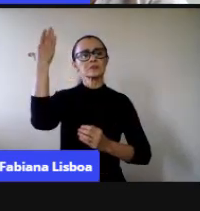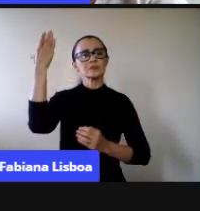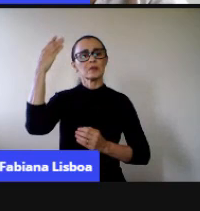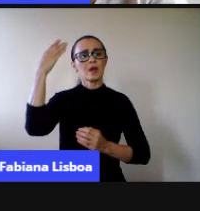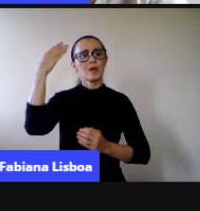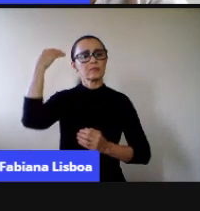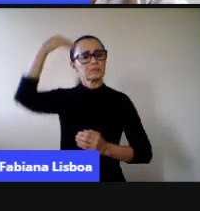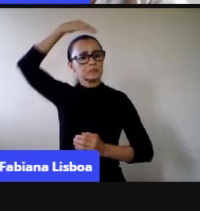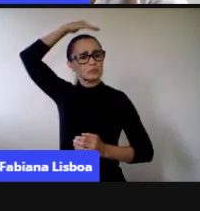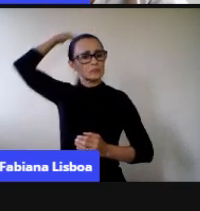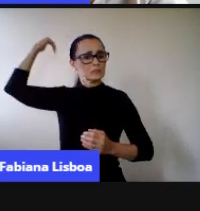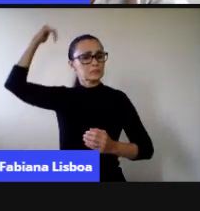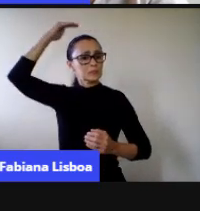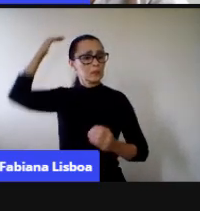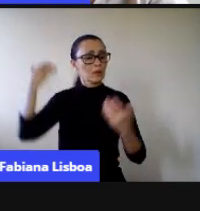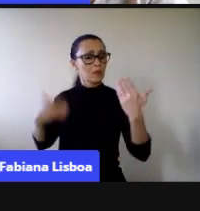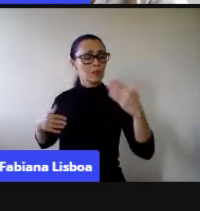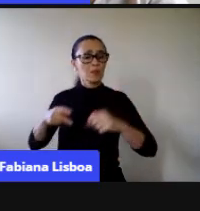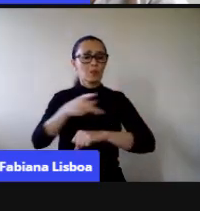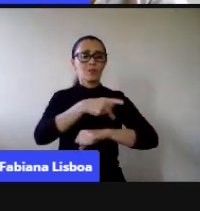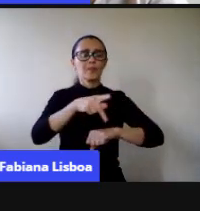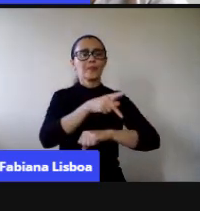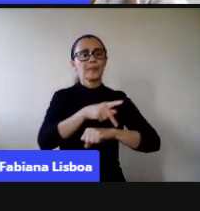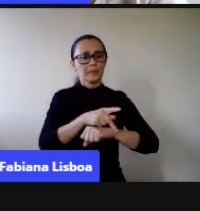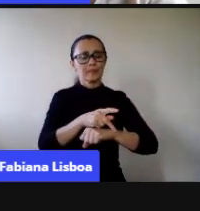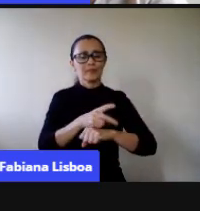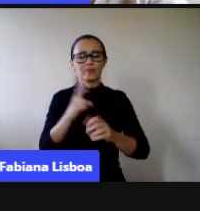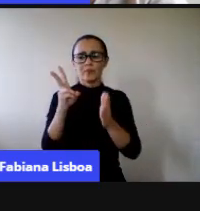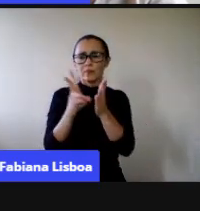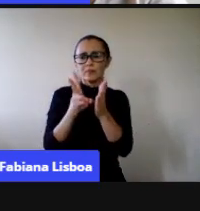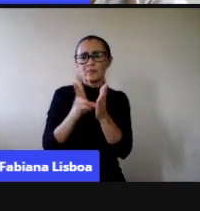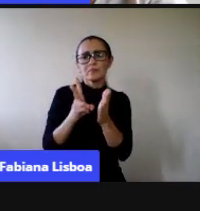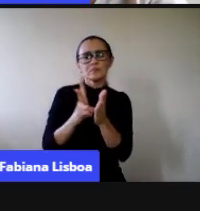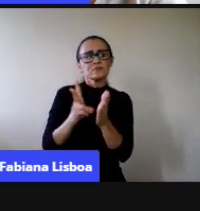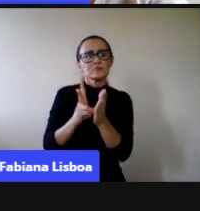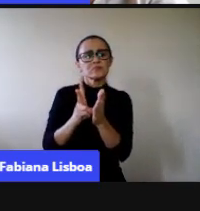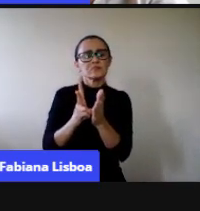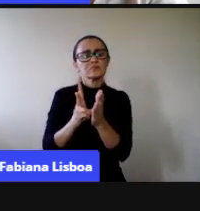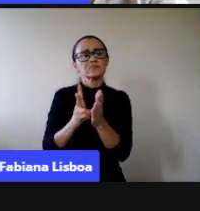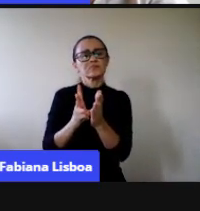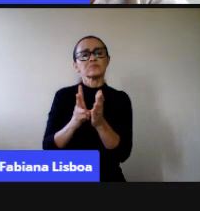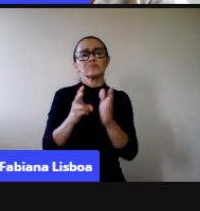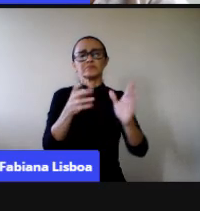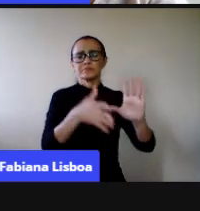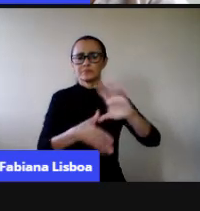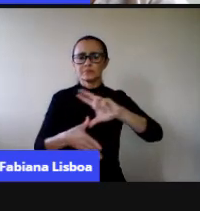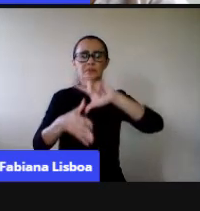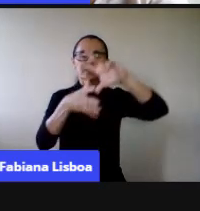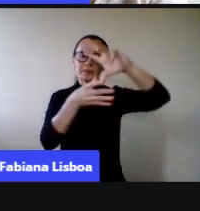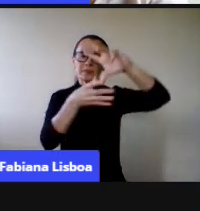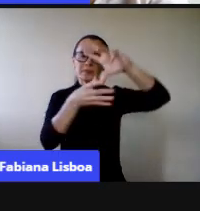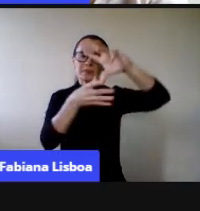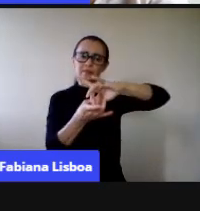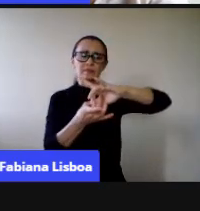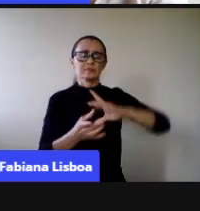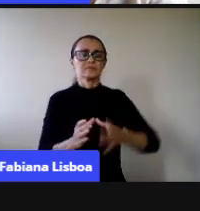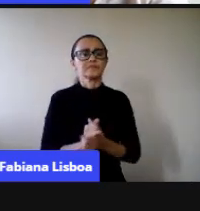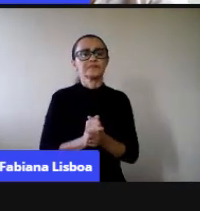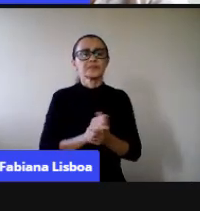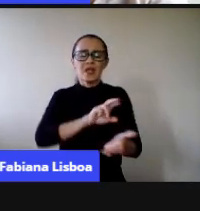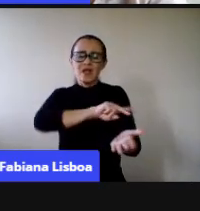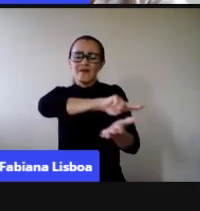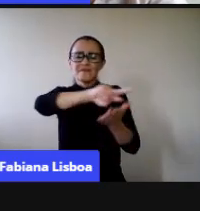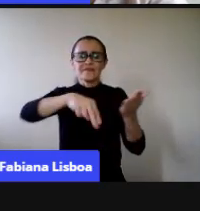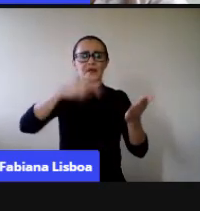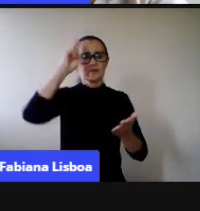né? O primeiro congresso indigenista interamericano, que tinha diversas